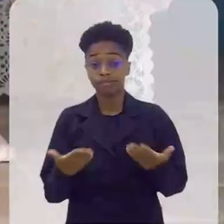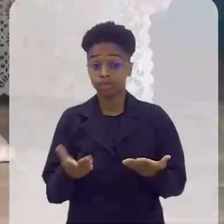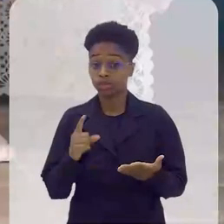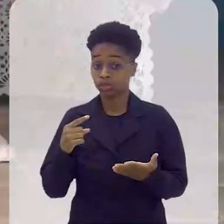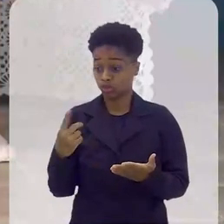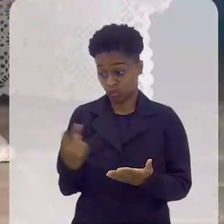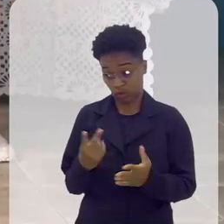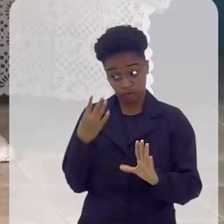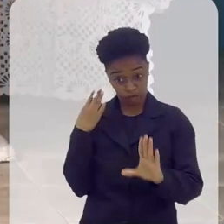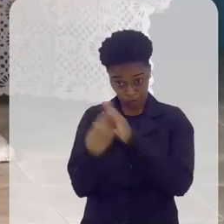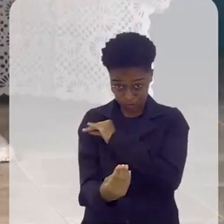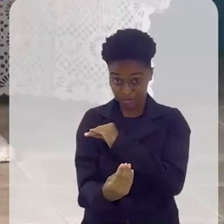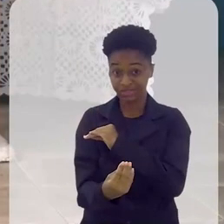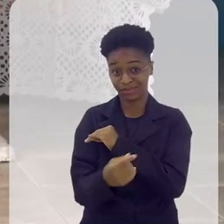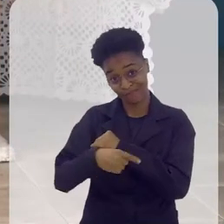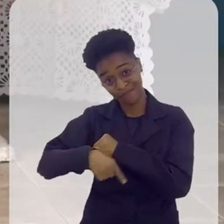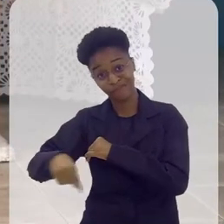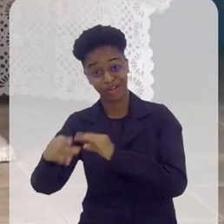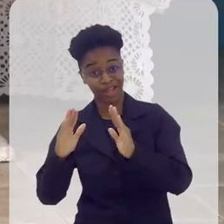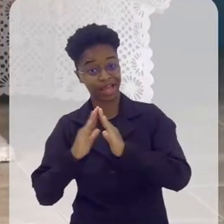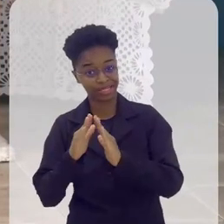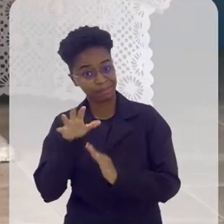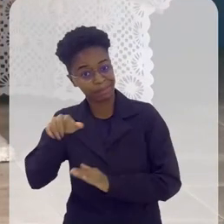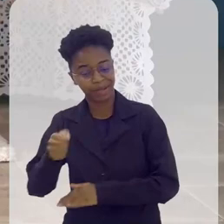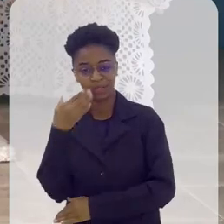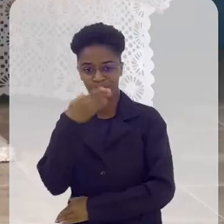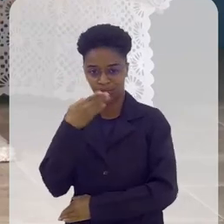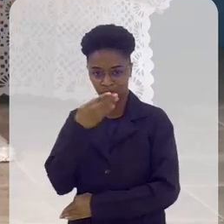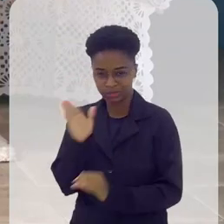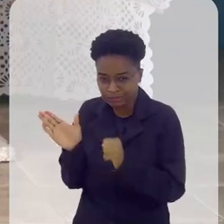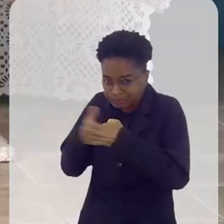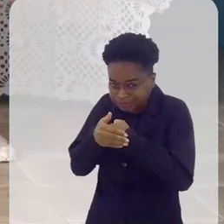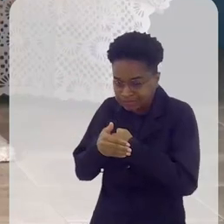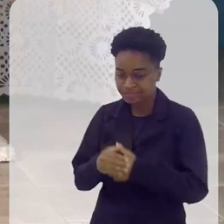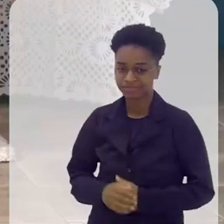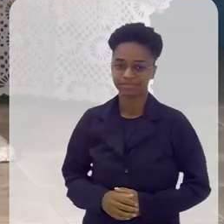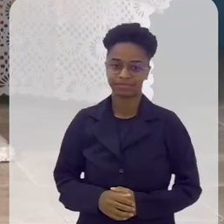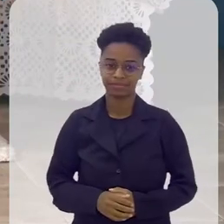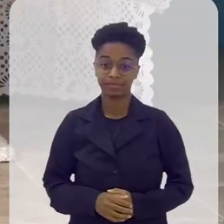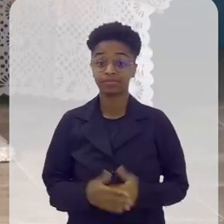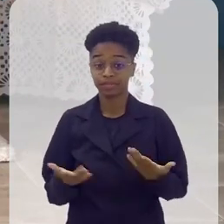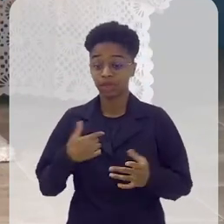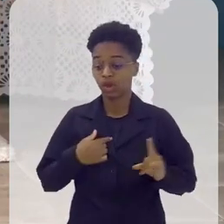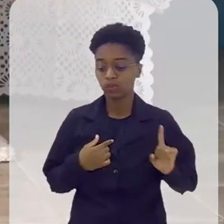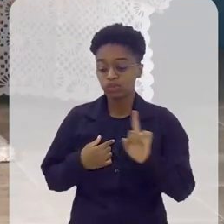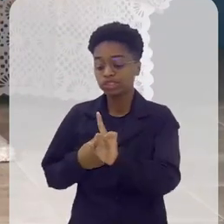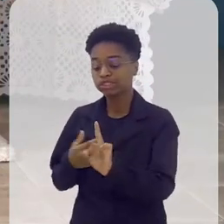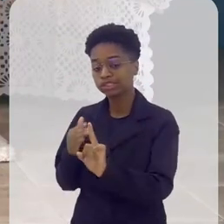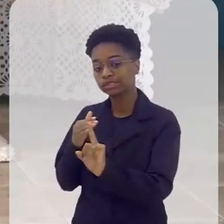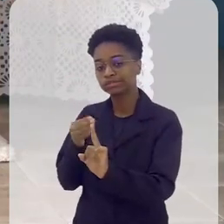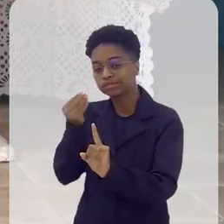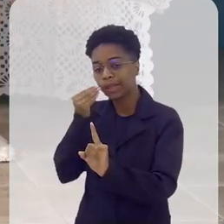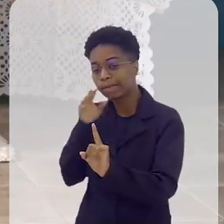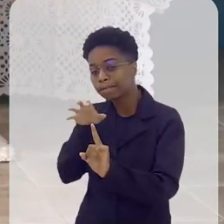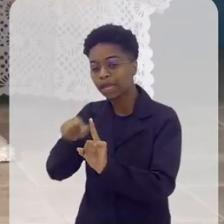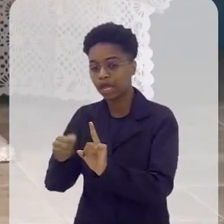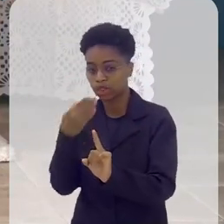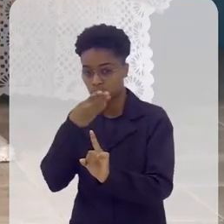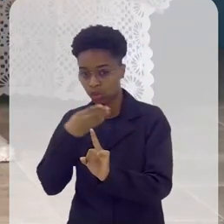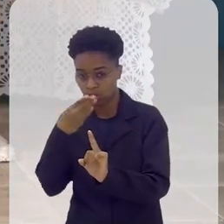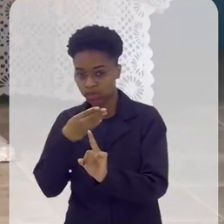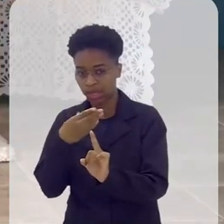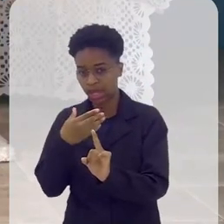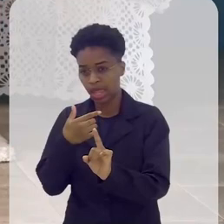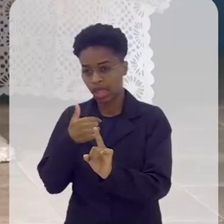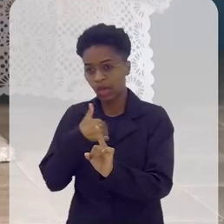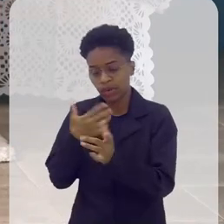a gente fugiu e foi pegar o doce escondido. Quando eu chego para pegar o doce, esse quintal existe.